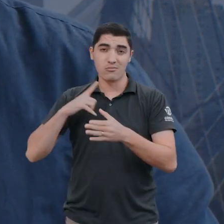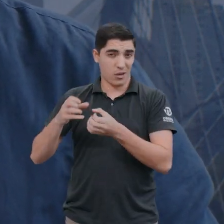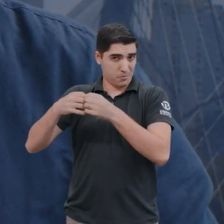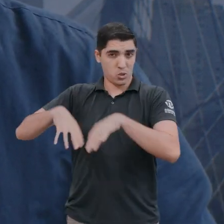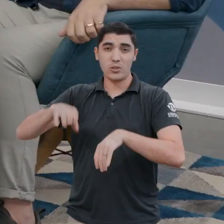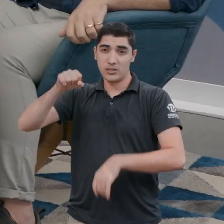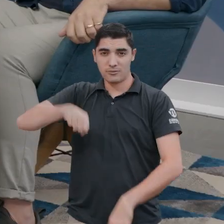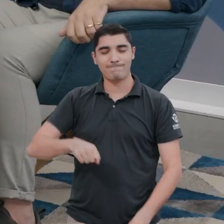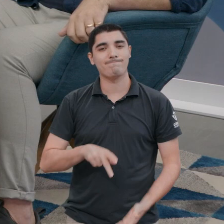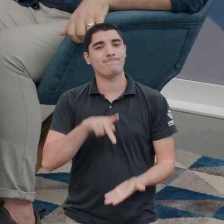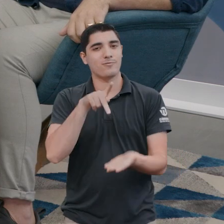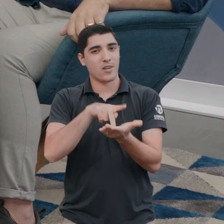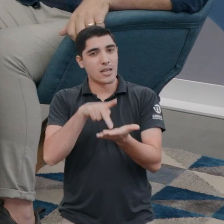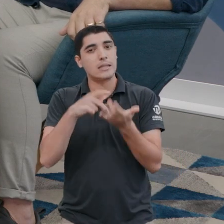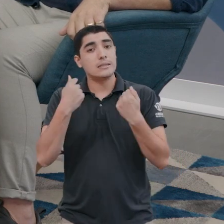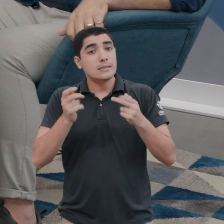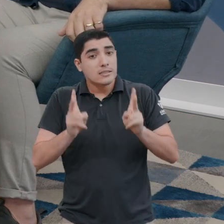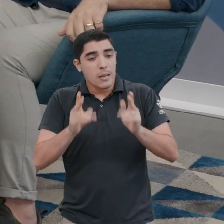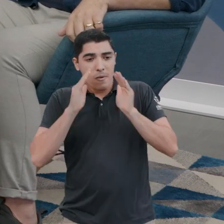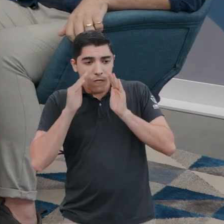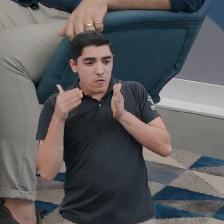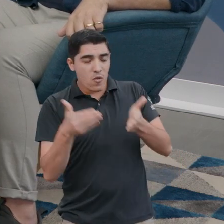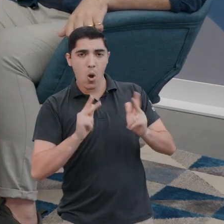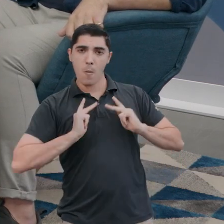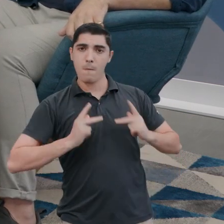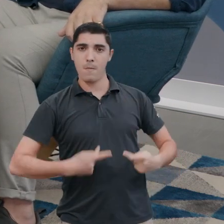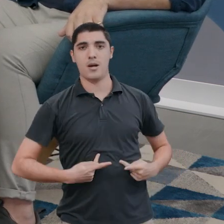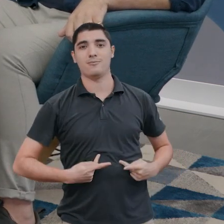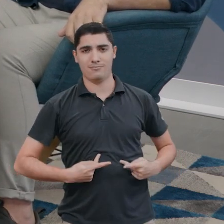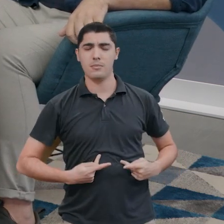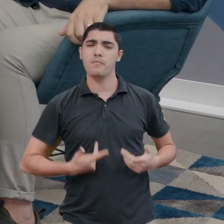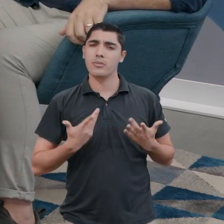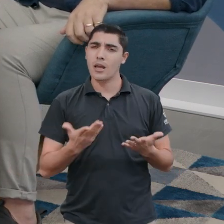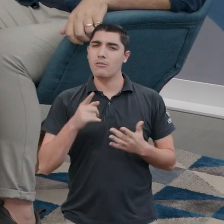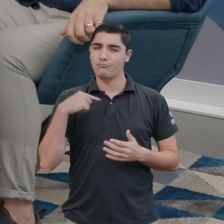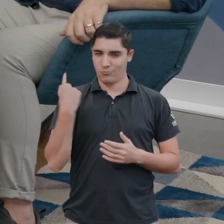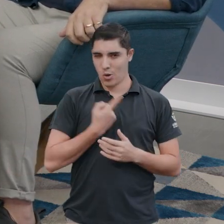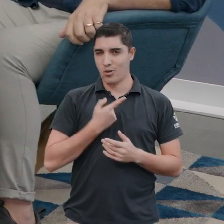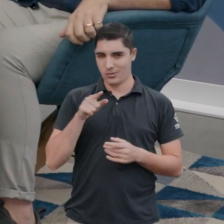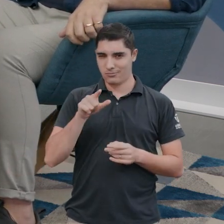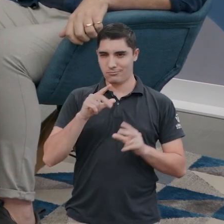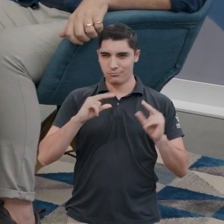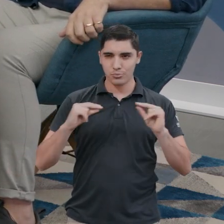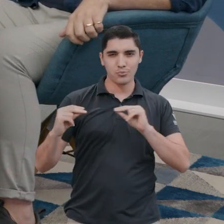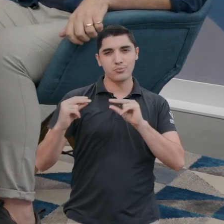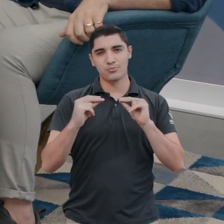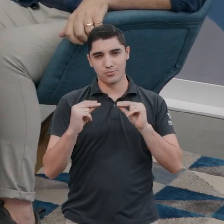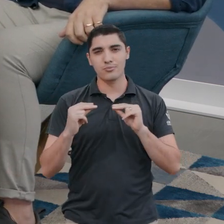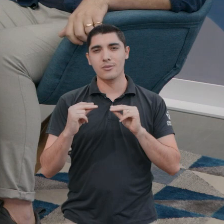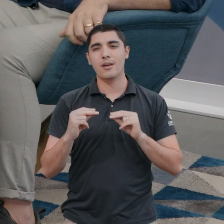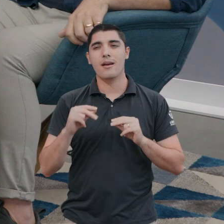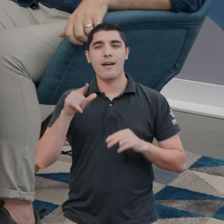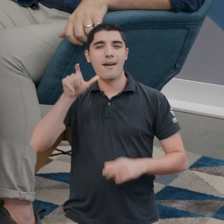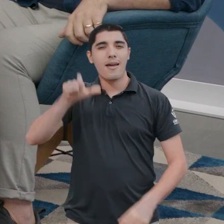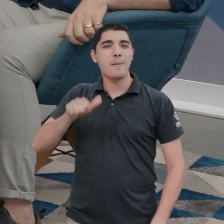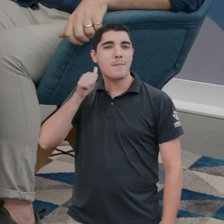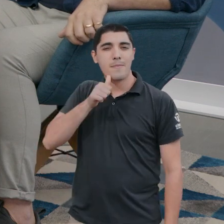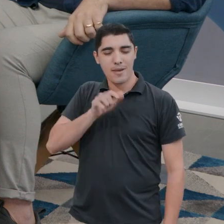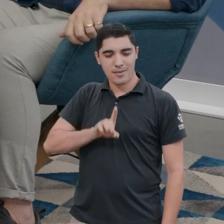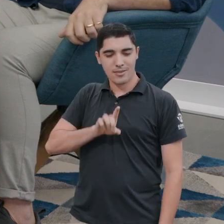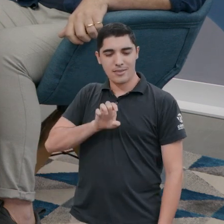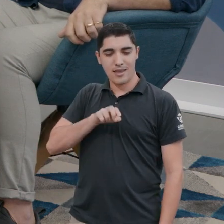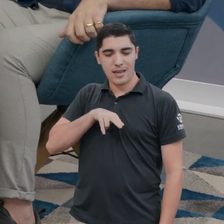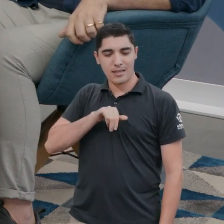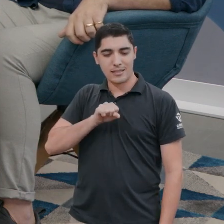né? Sem dúvida, né? Pensar no lado humano também não é só lucro, né? Uhum. E já que a gente deu o exemplo da